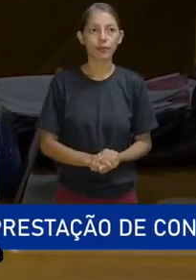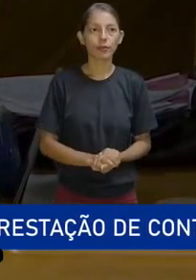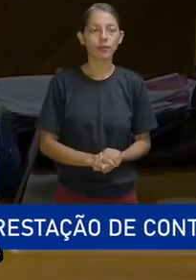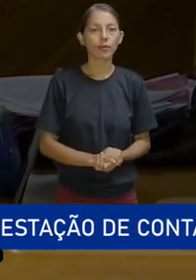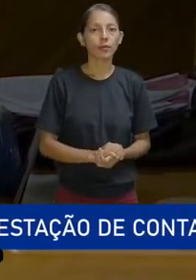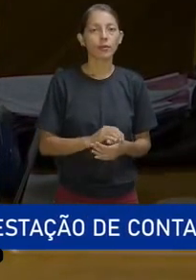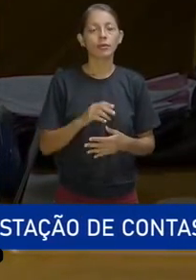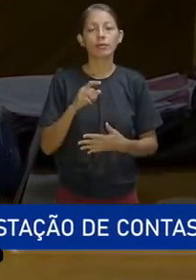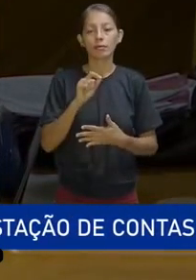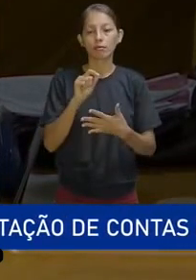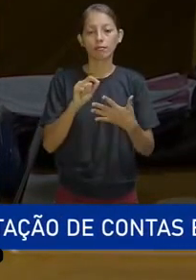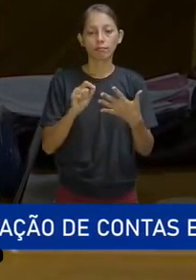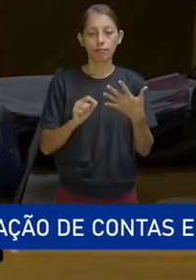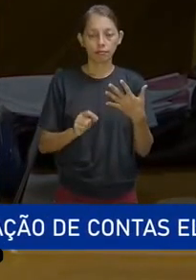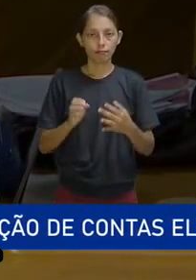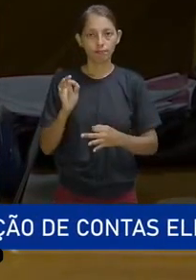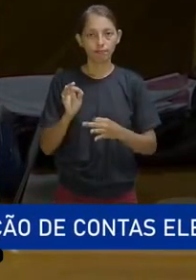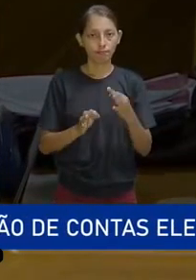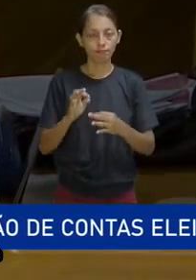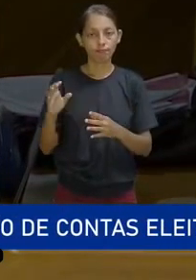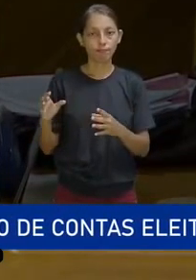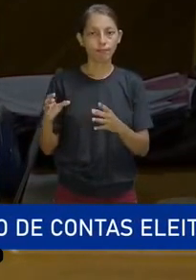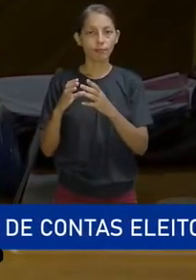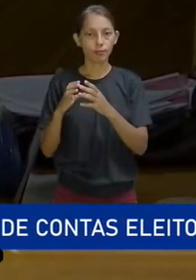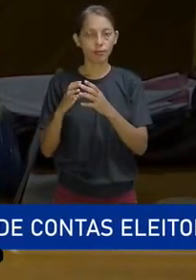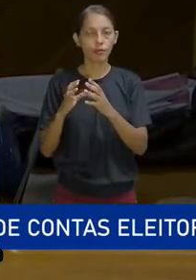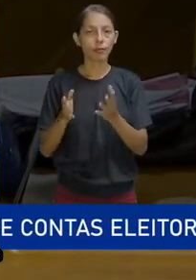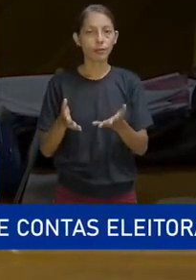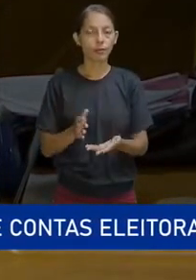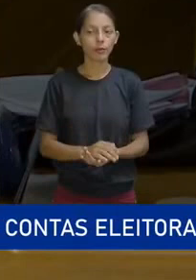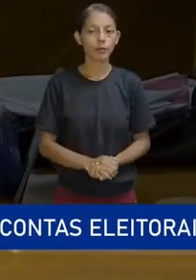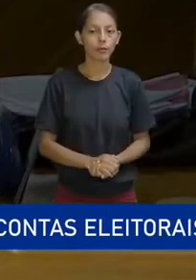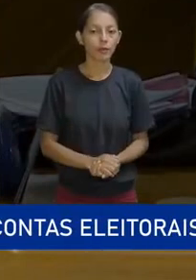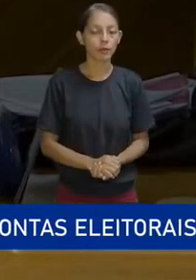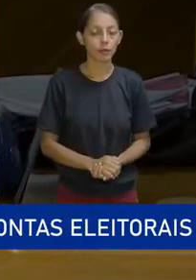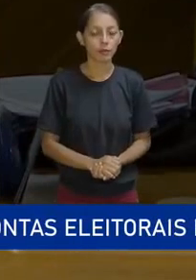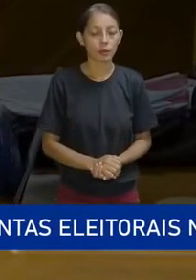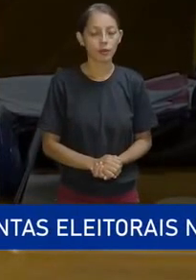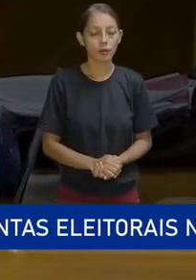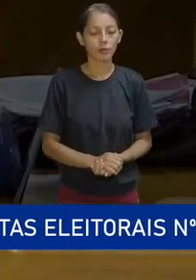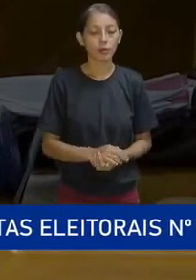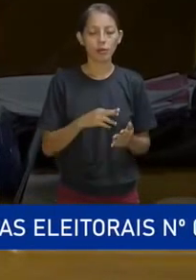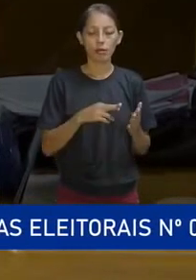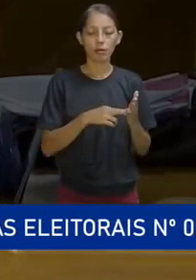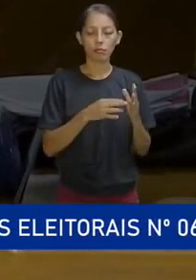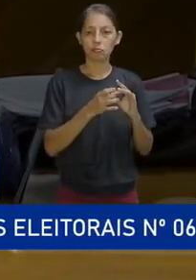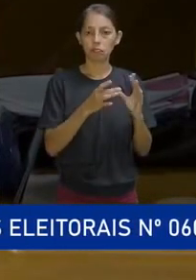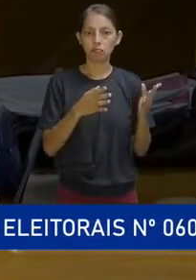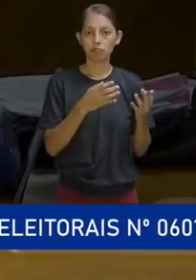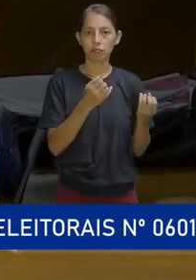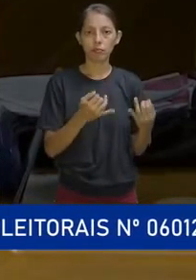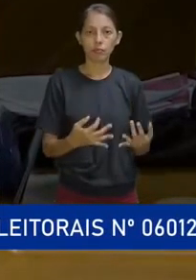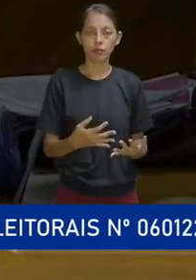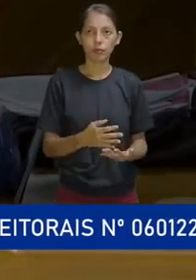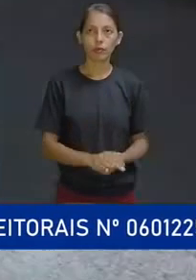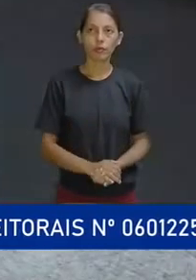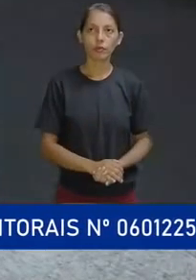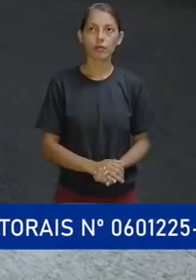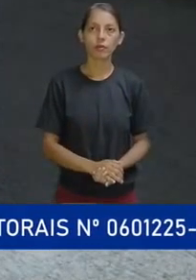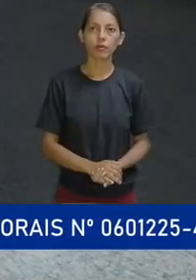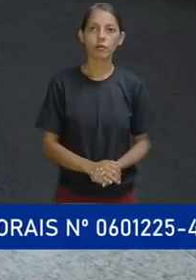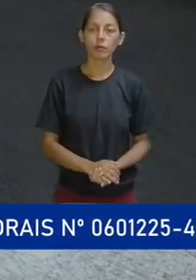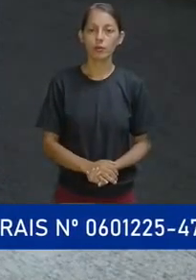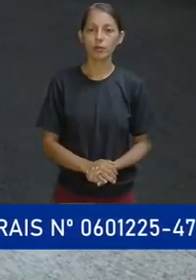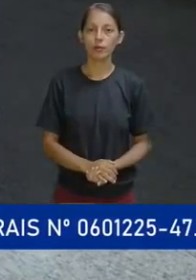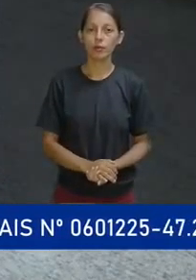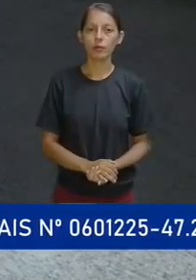Paulo Madeira, Tina Souza, Paula Santos, Rivaldo Valente, Carmo Antônio e João Lages. Ilustre relator, com a palavra. Presidente, eu